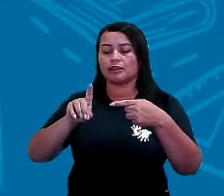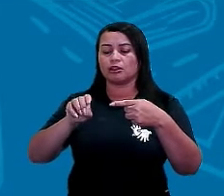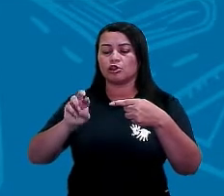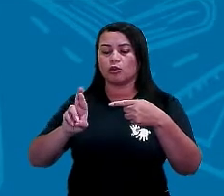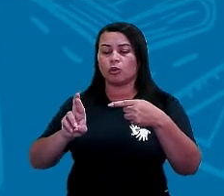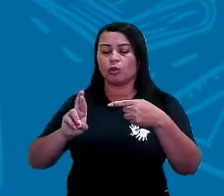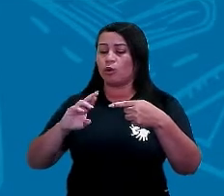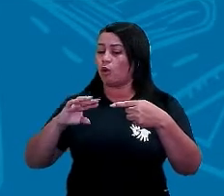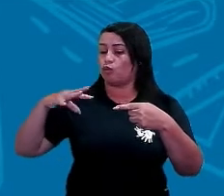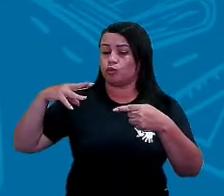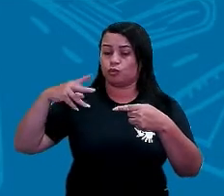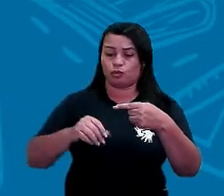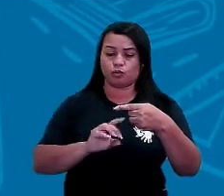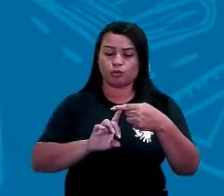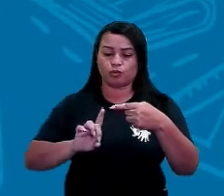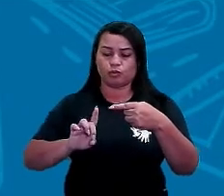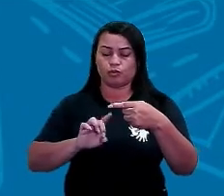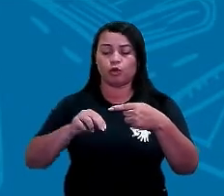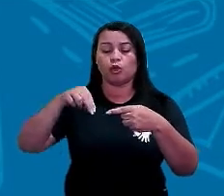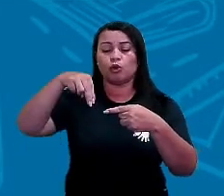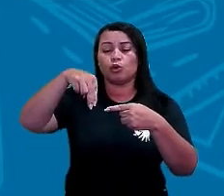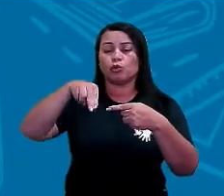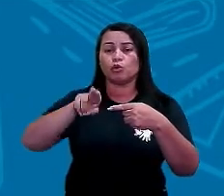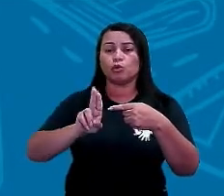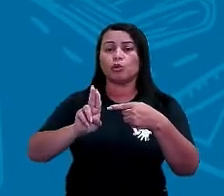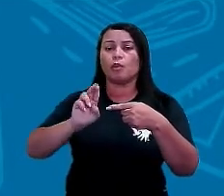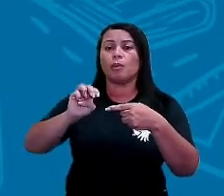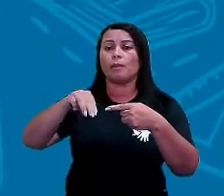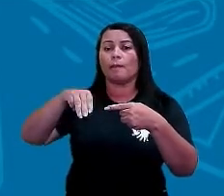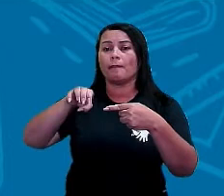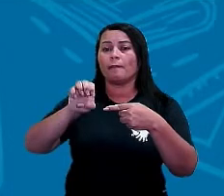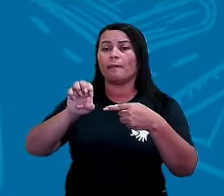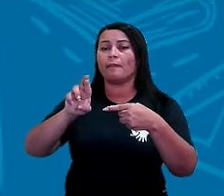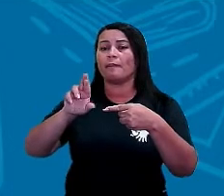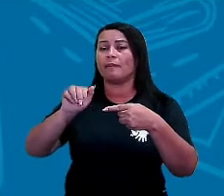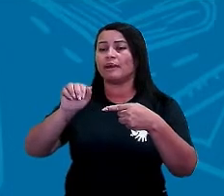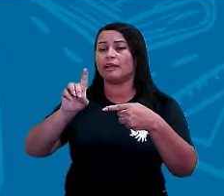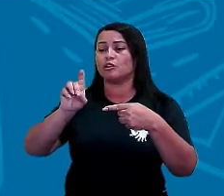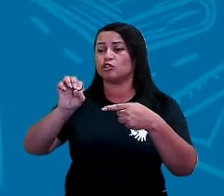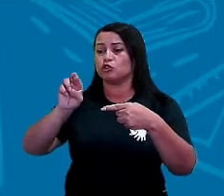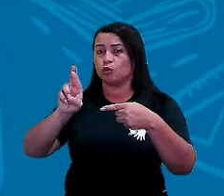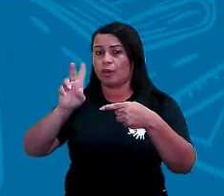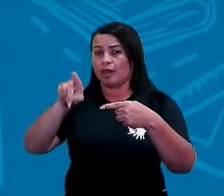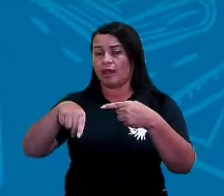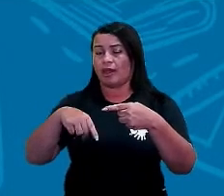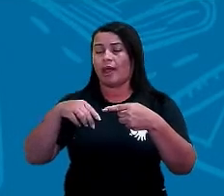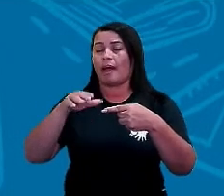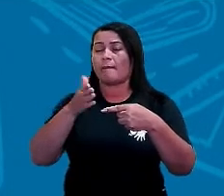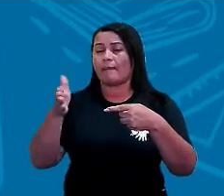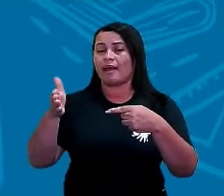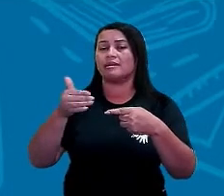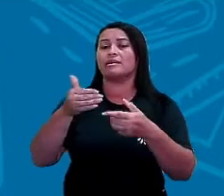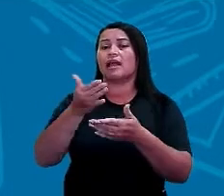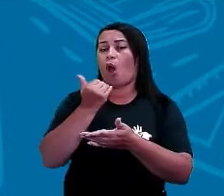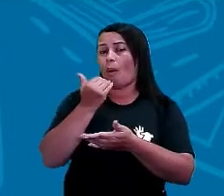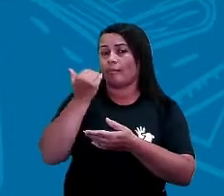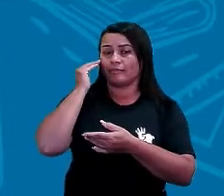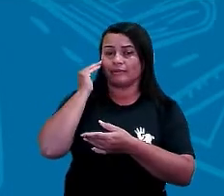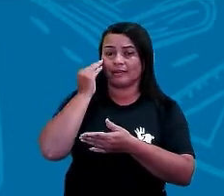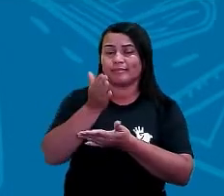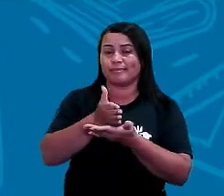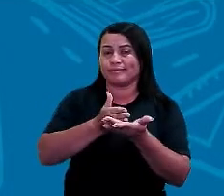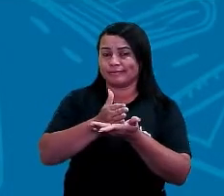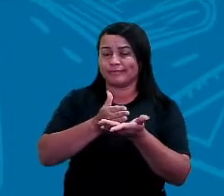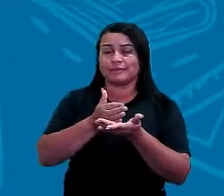da pizza toda. E o numerador é a parte que a gente comeu, quer dizer, que Maria comeu. Tá certo? Por isso que